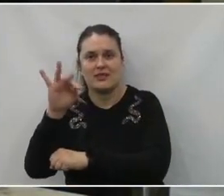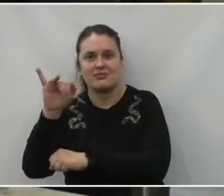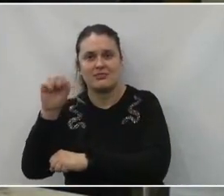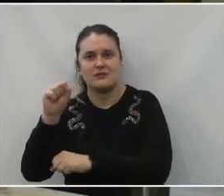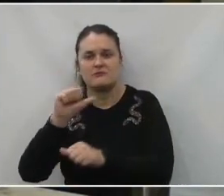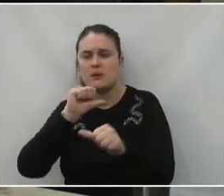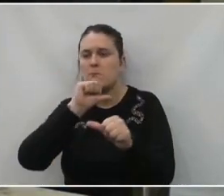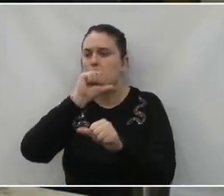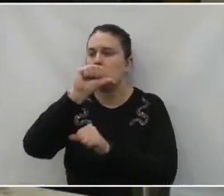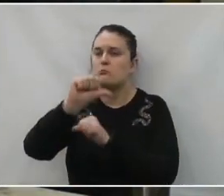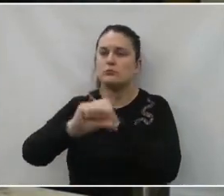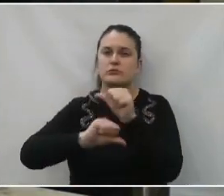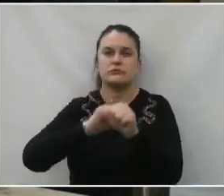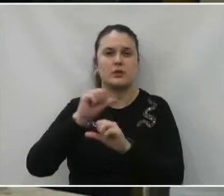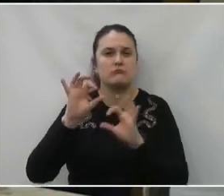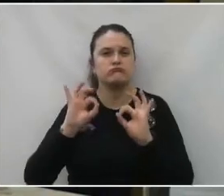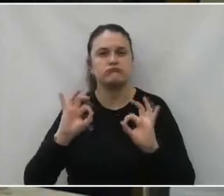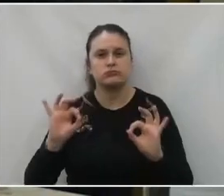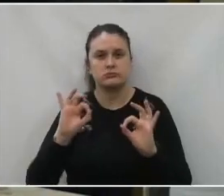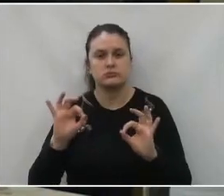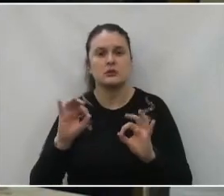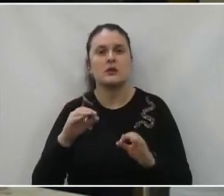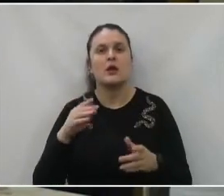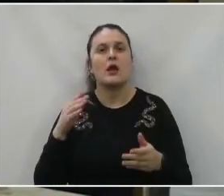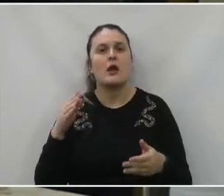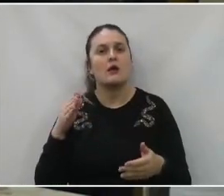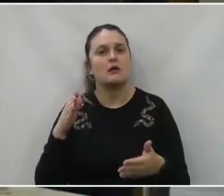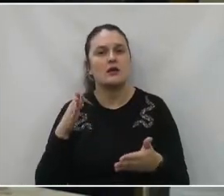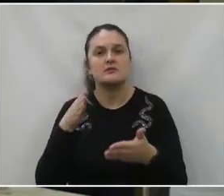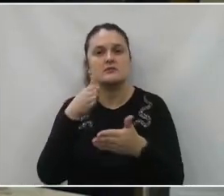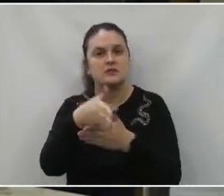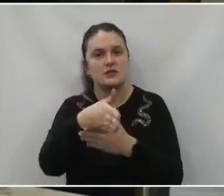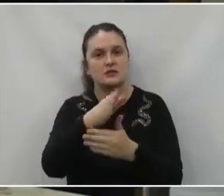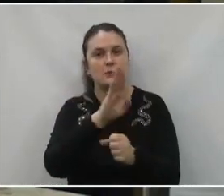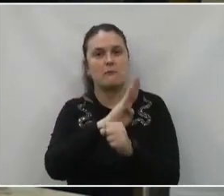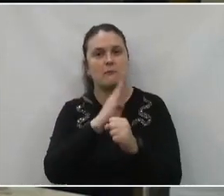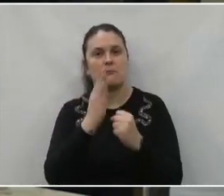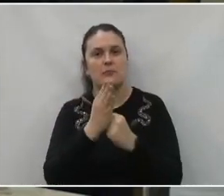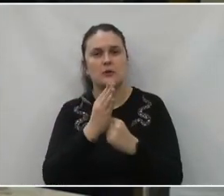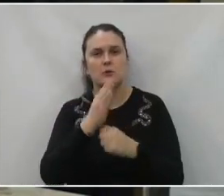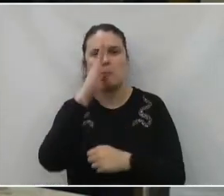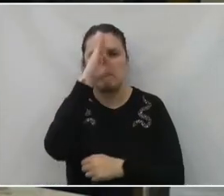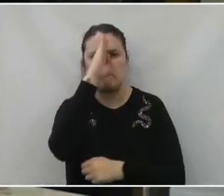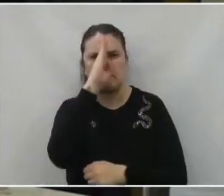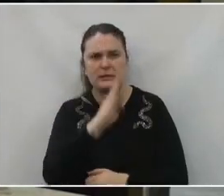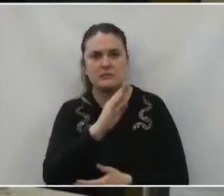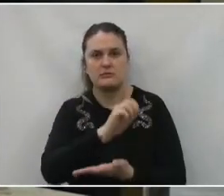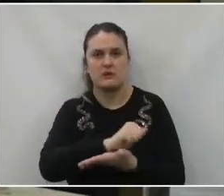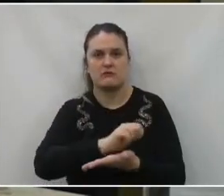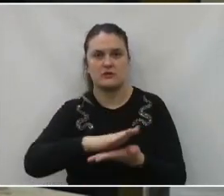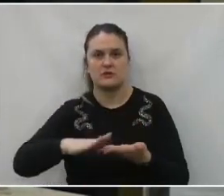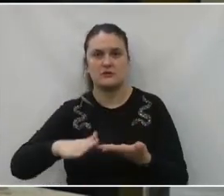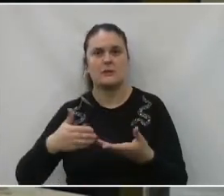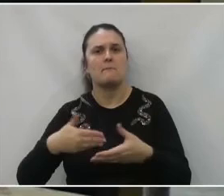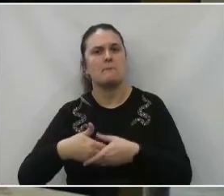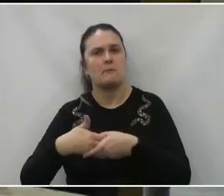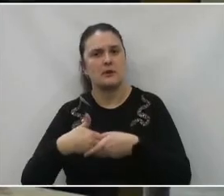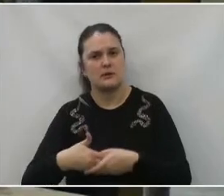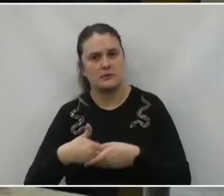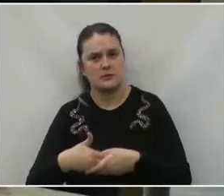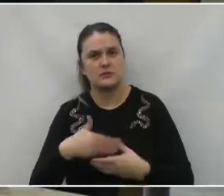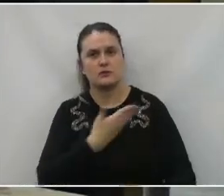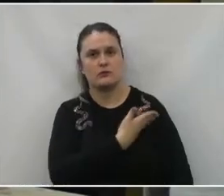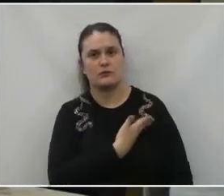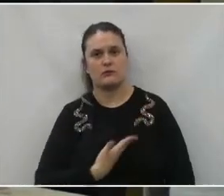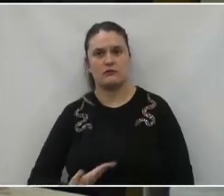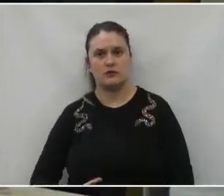dando o mesmo direito aos bairros e aos acessos aos bairros da avenida principal. Então, quero parabenizar aqui o atual governo